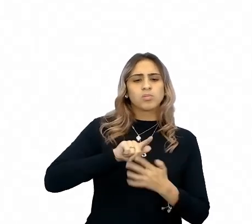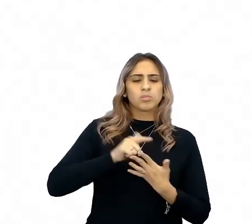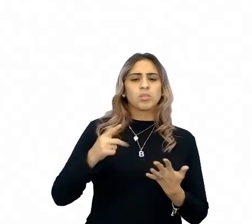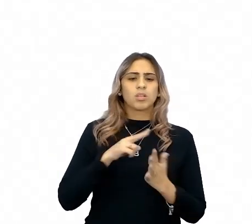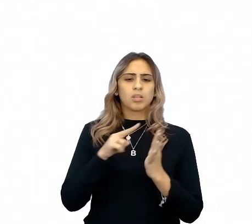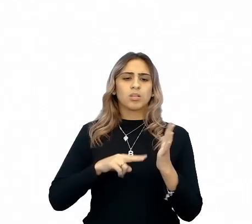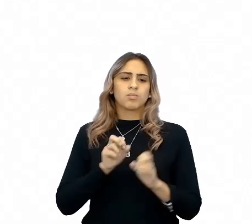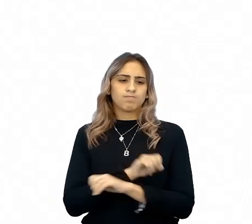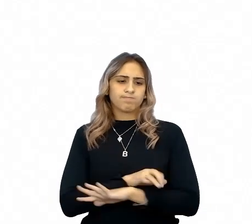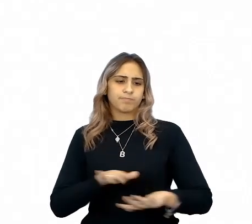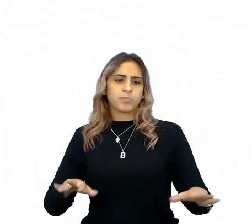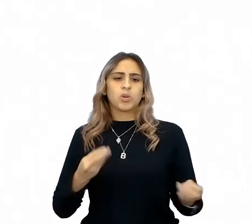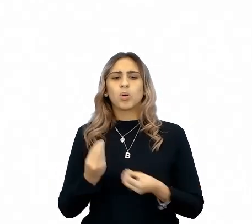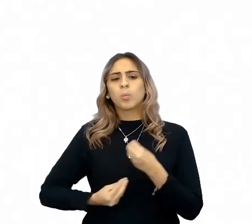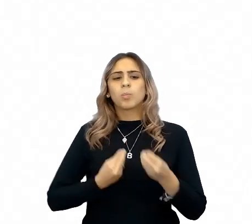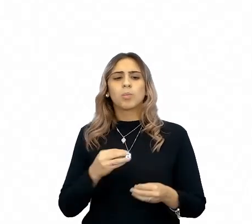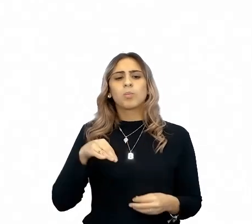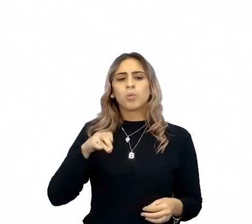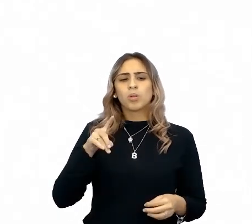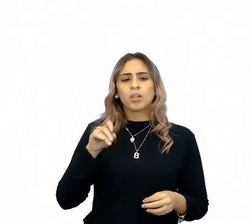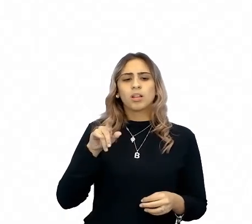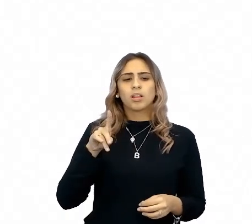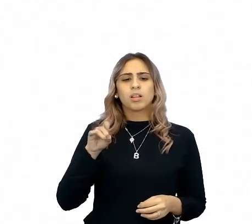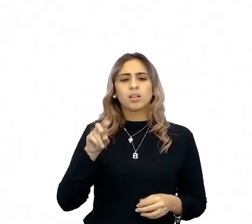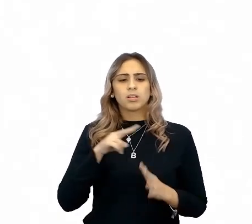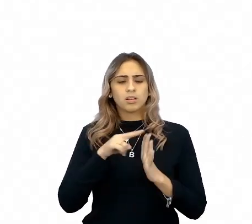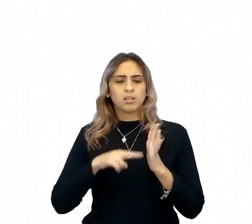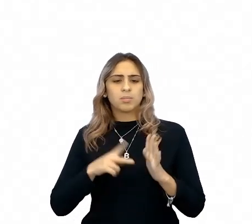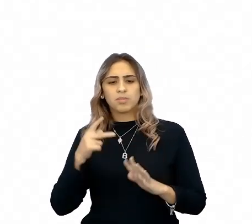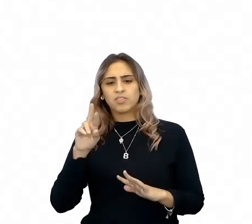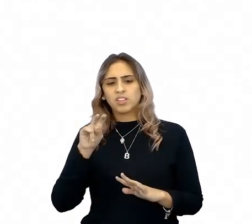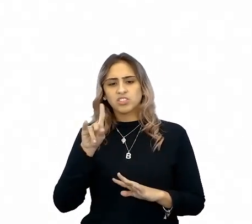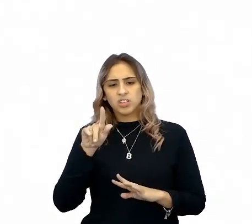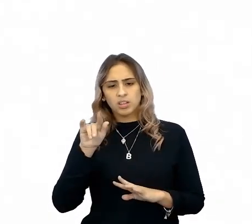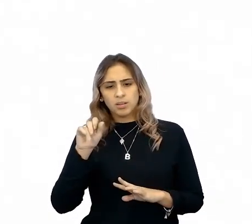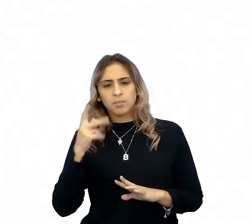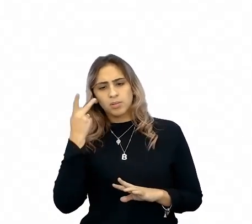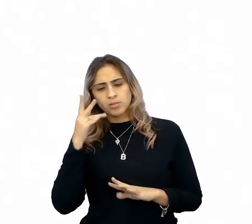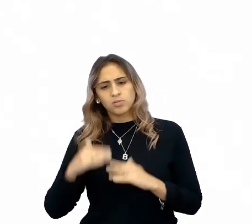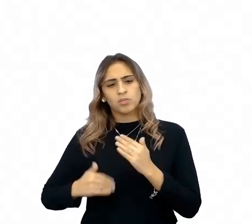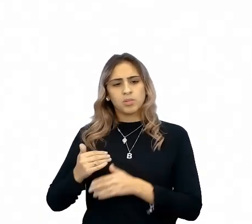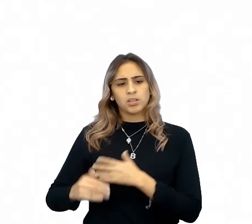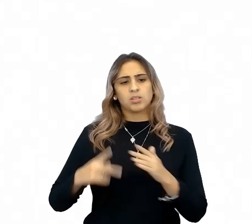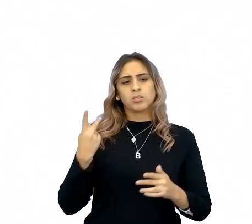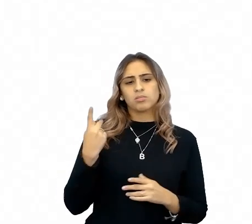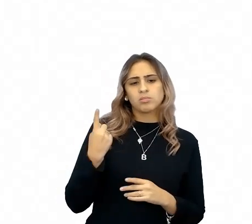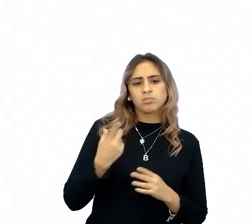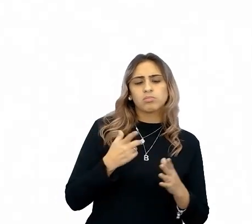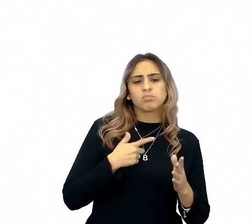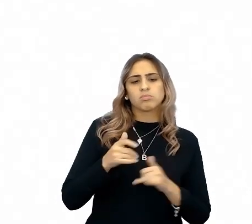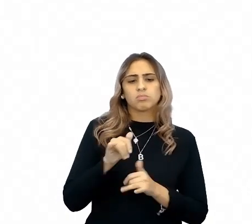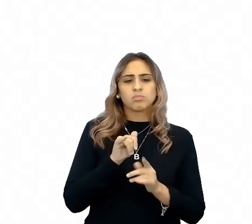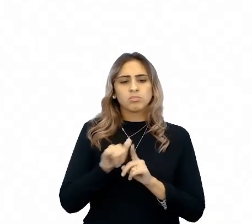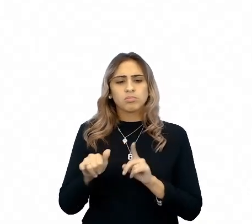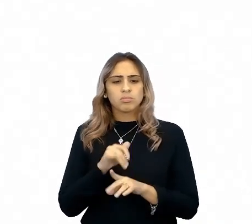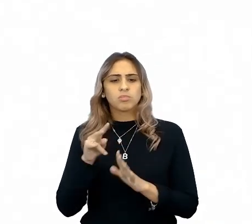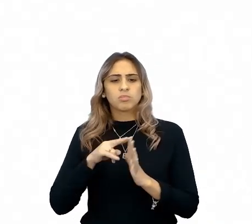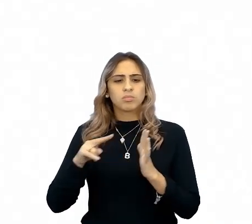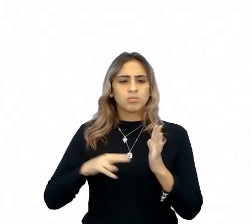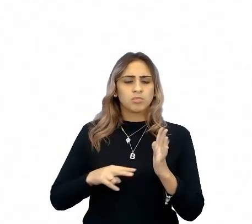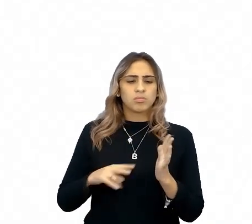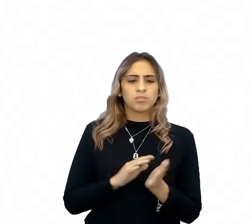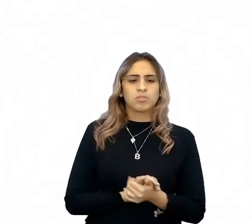leitura compartilhada, como modalidade leitora privilegiada para o desenvolvimento de estratégias de